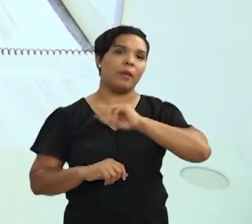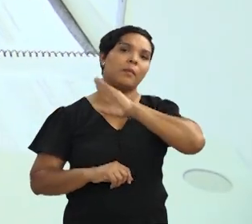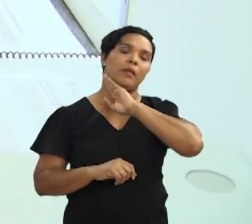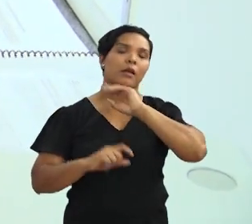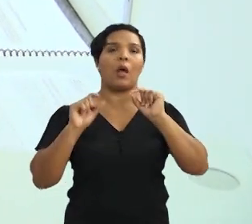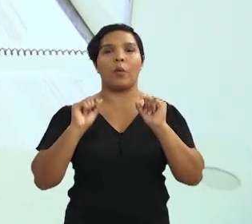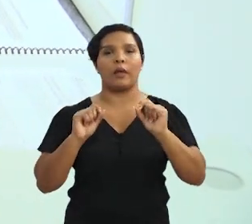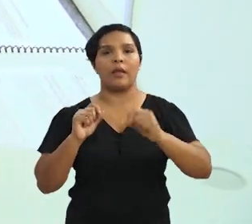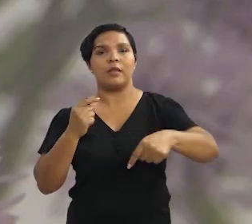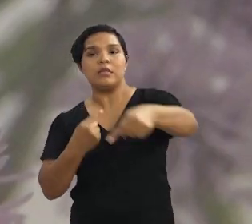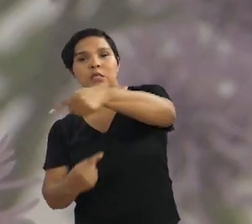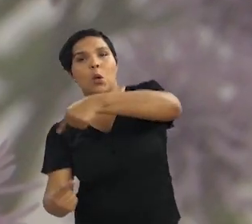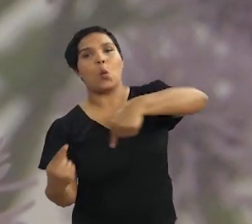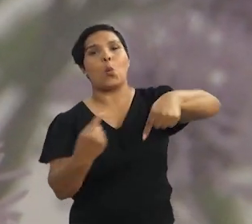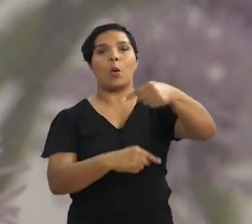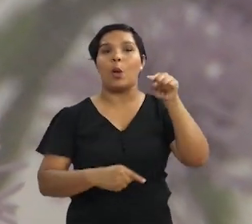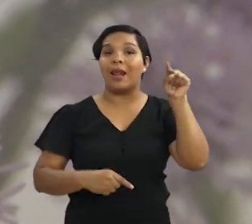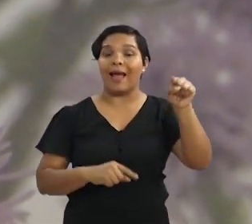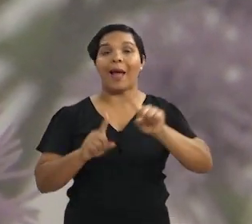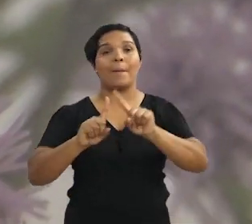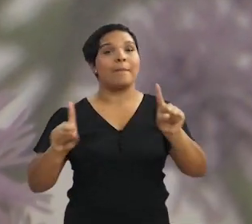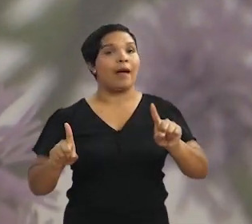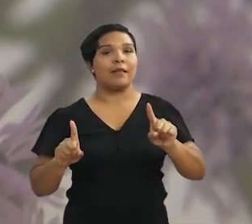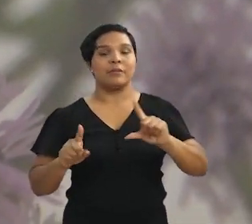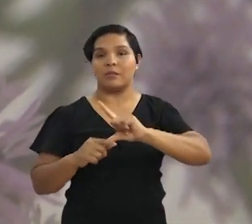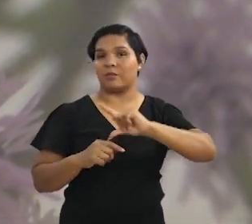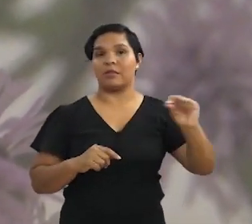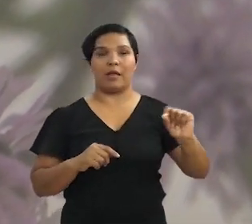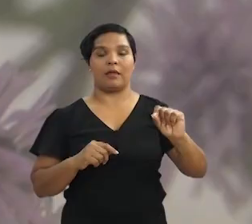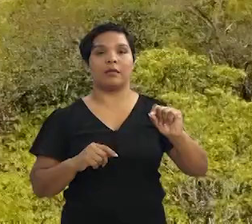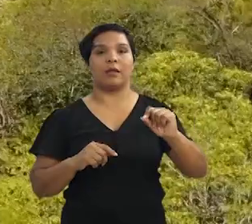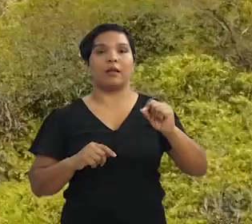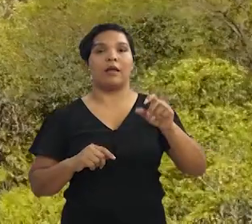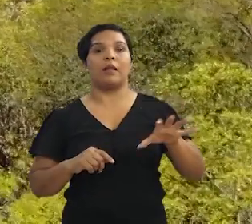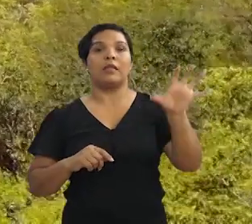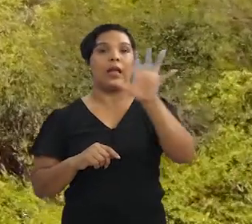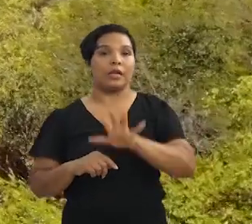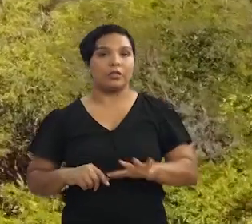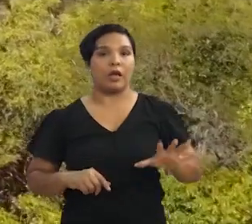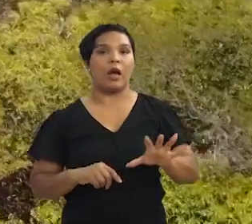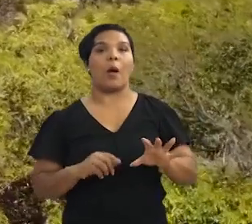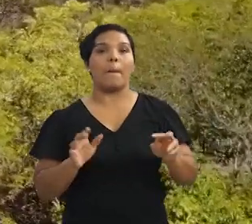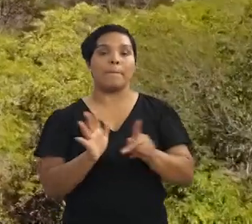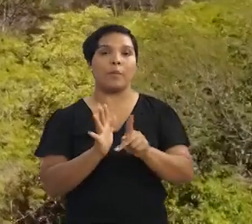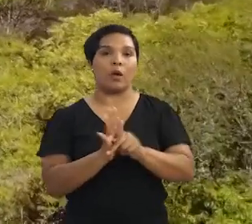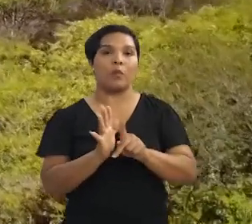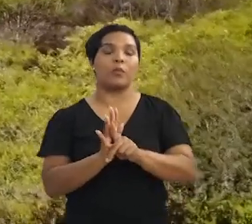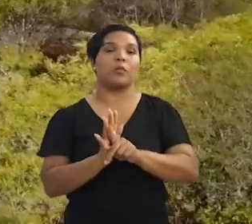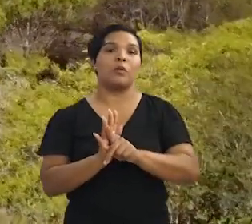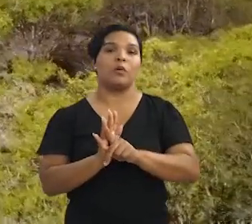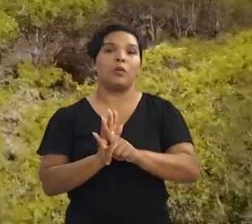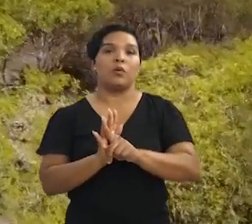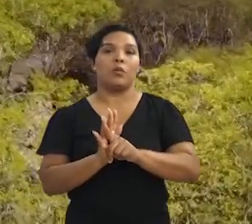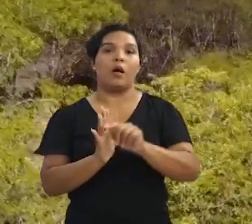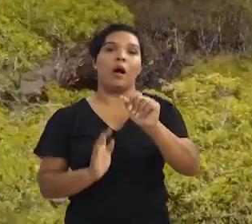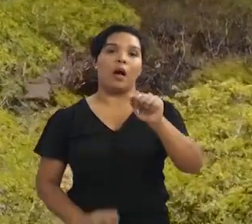febre amarela ocorrem lá. Eles circulam lá, mas eles não saem. Já na região lá do Monumento Natural Grota